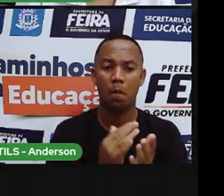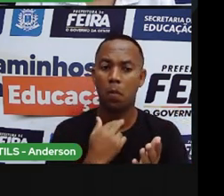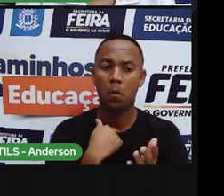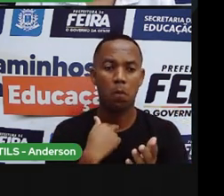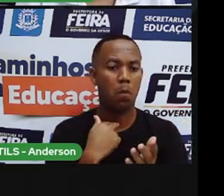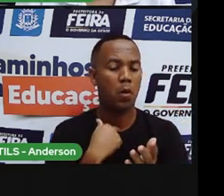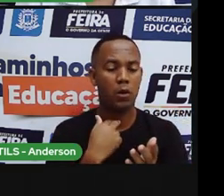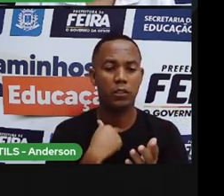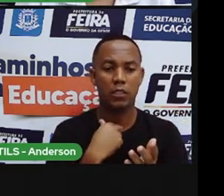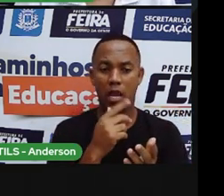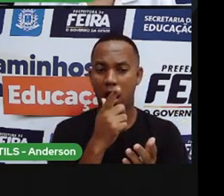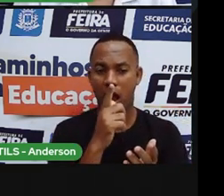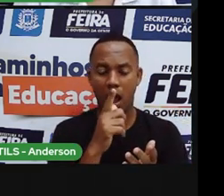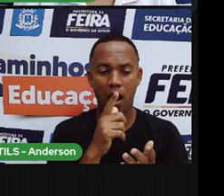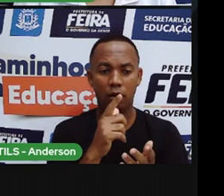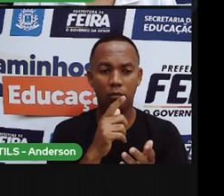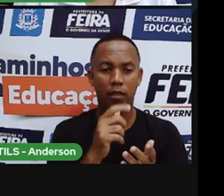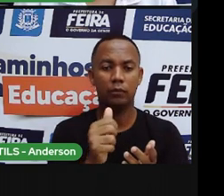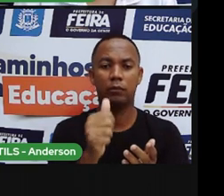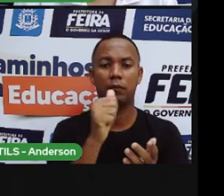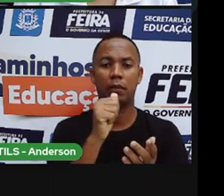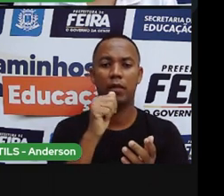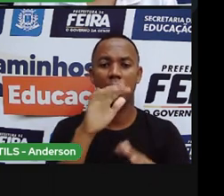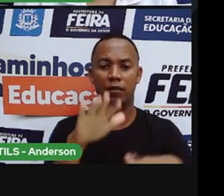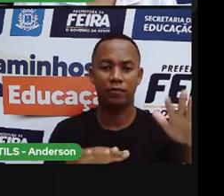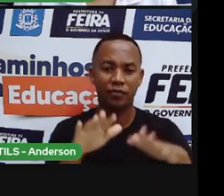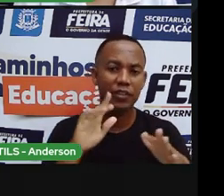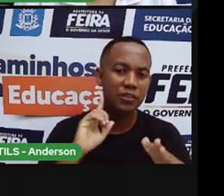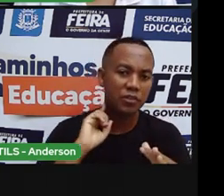podemos beber. Do total,